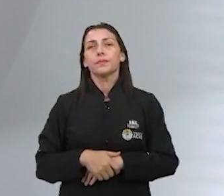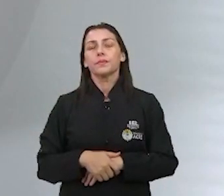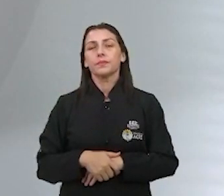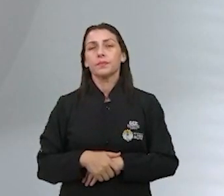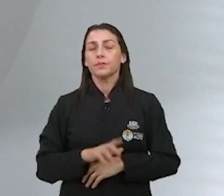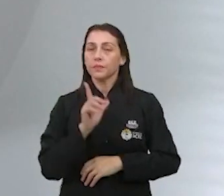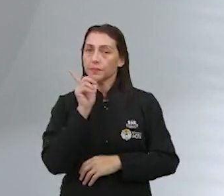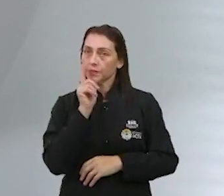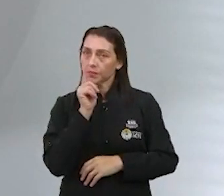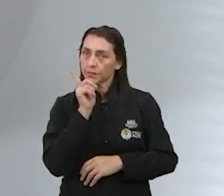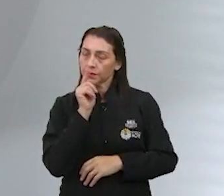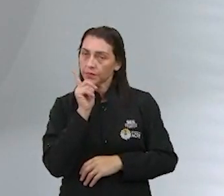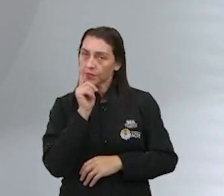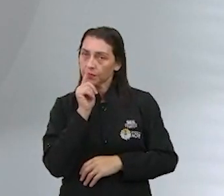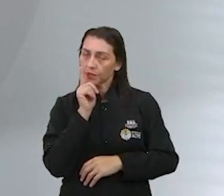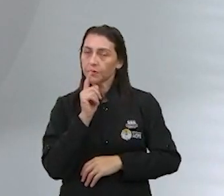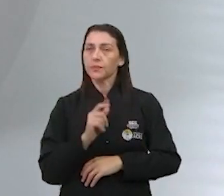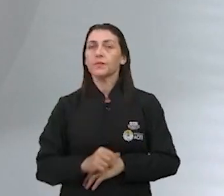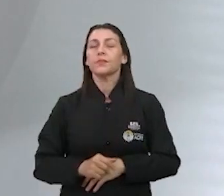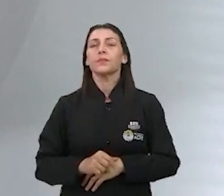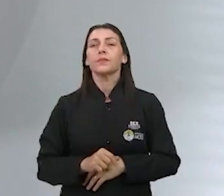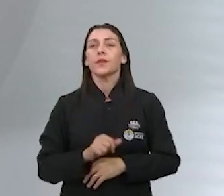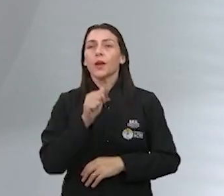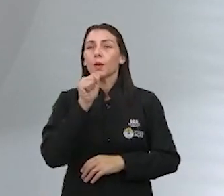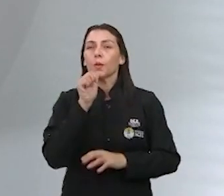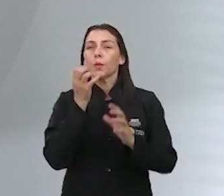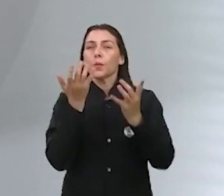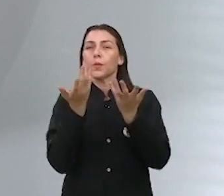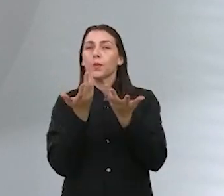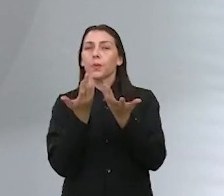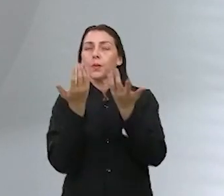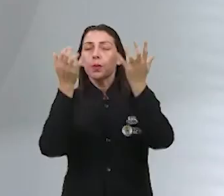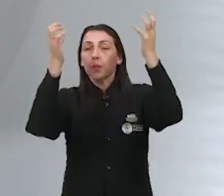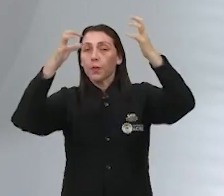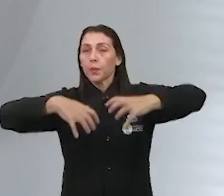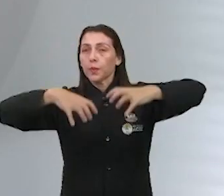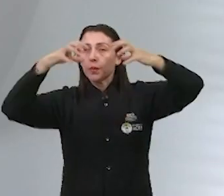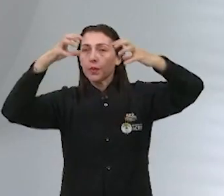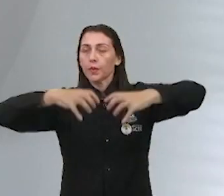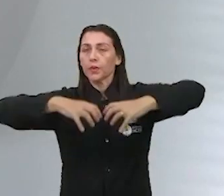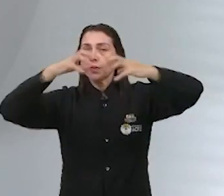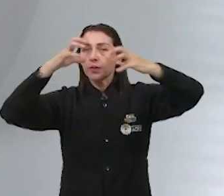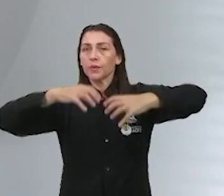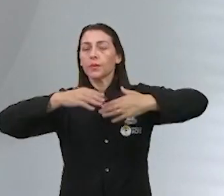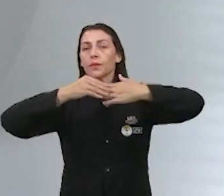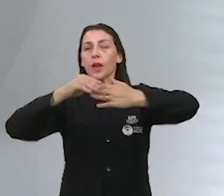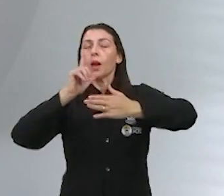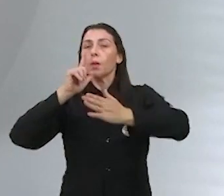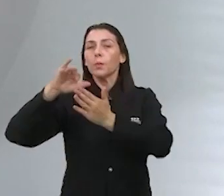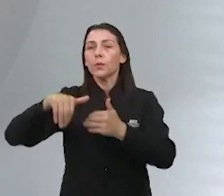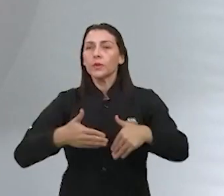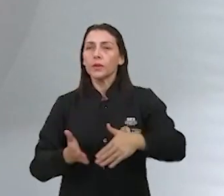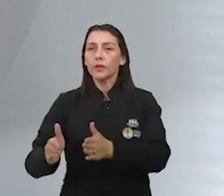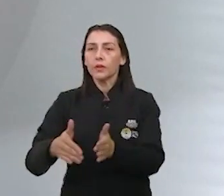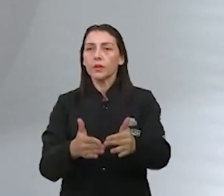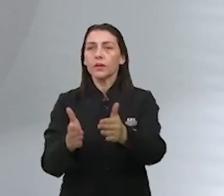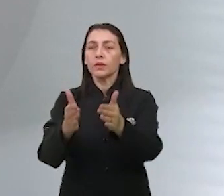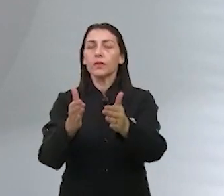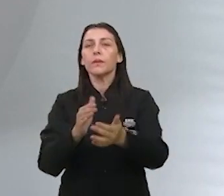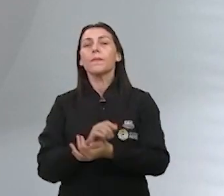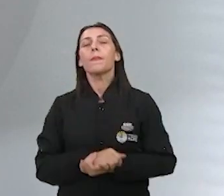de água, vapor de água na atmosfera, ao chover, né, a precipitação leva para os rios.